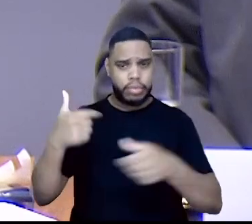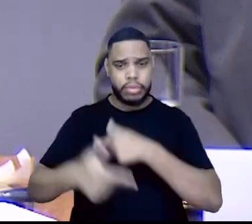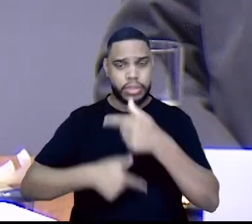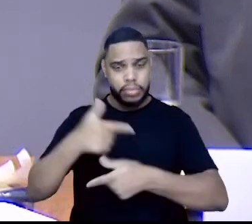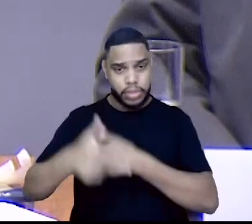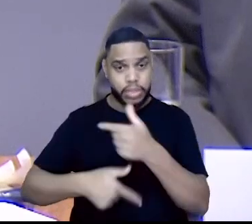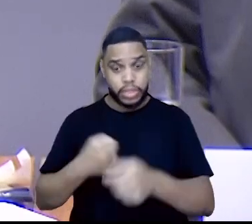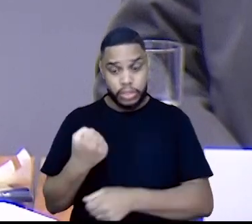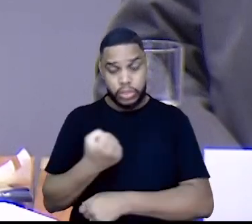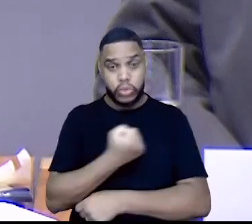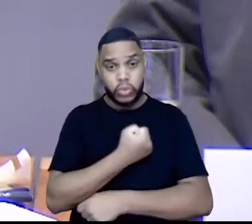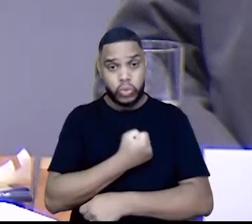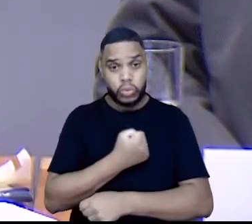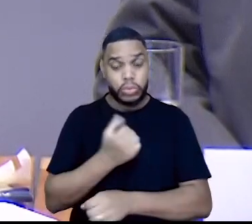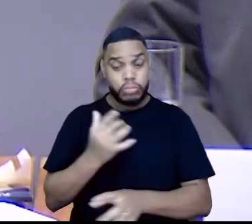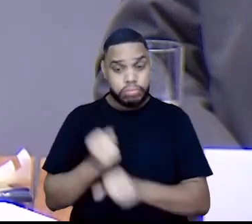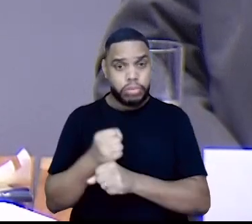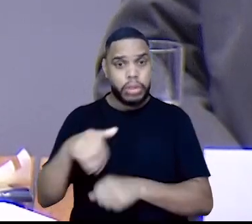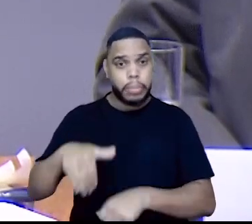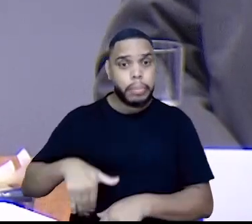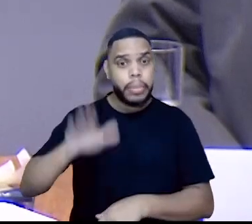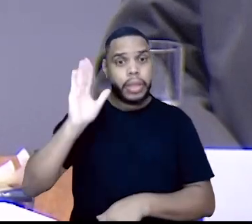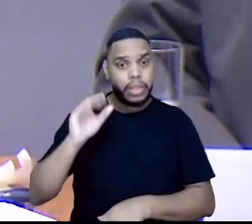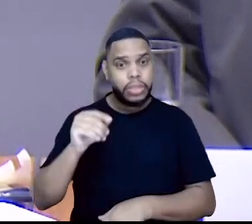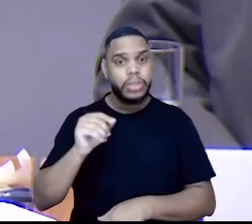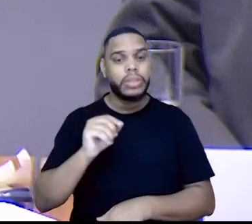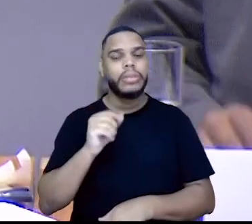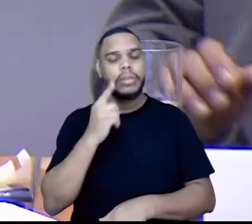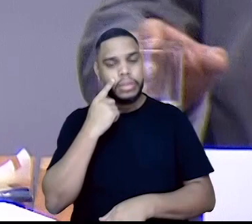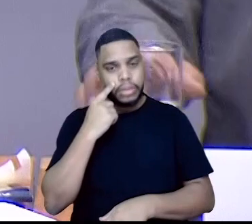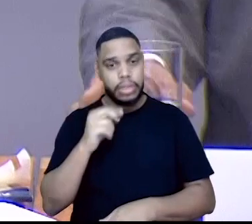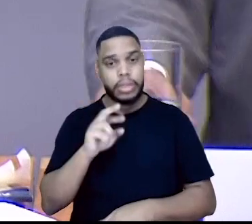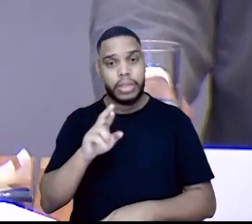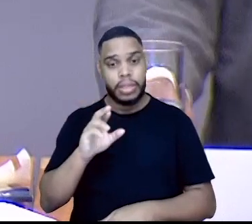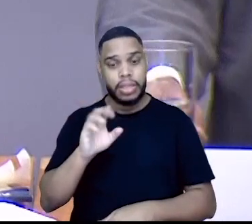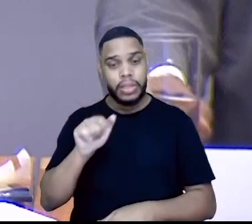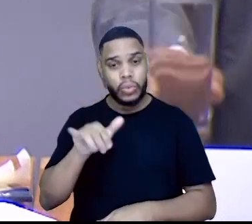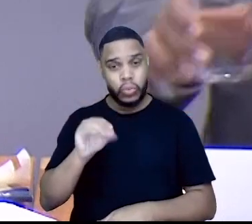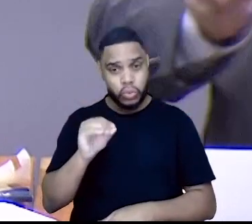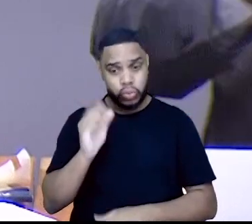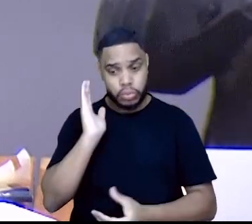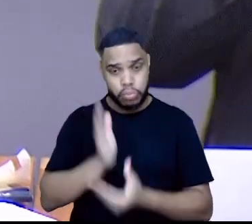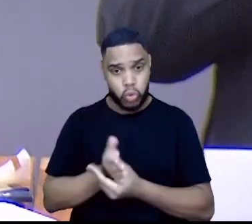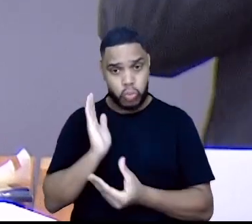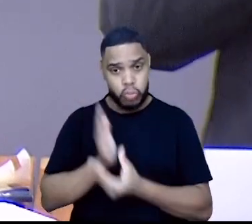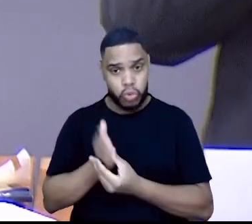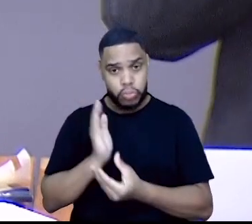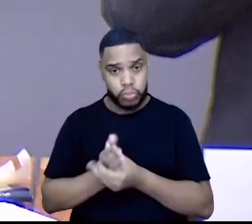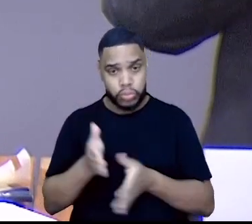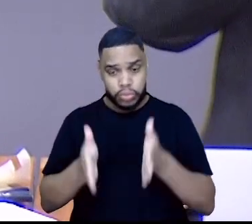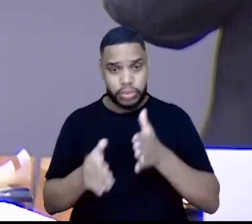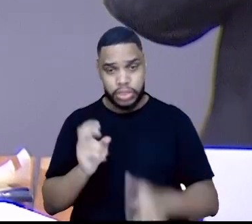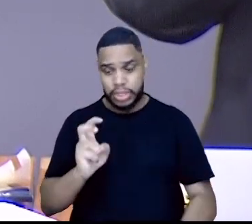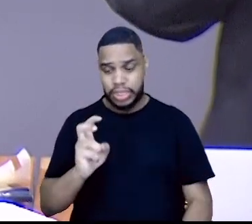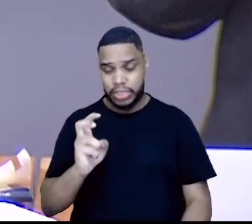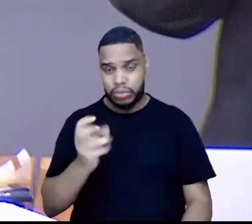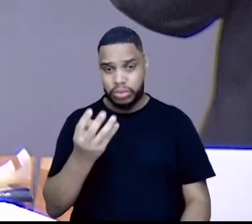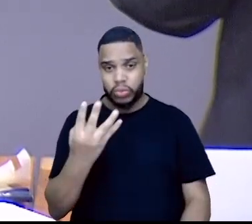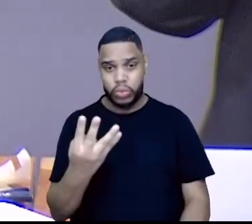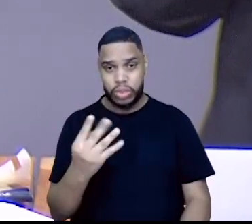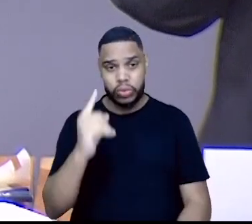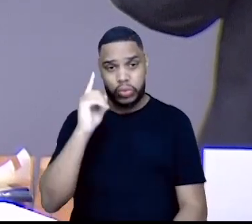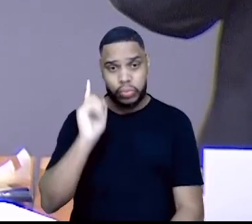número é maior do que o que a gente recebeu de recurso extraordinário no mesmo período, que foram 54